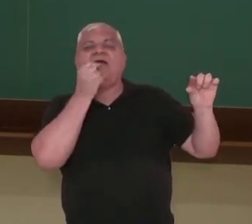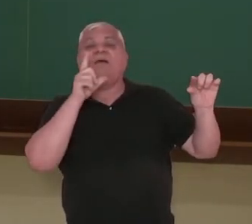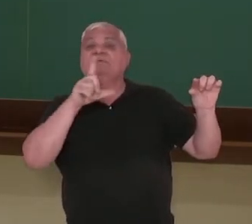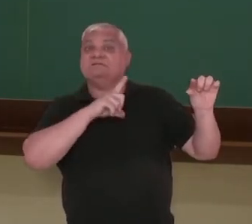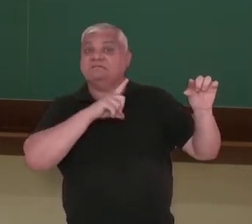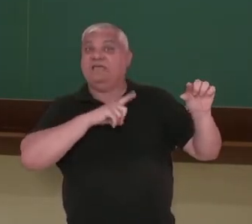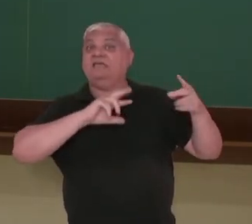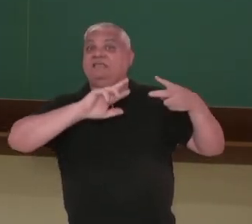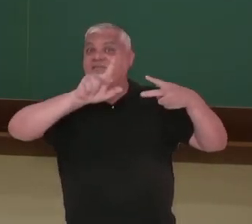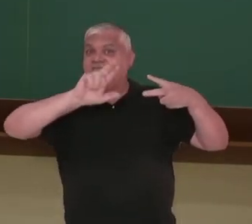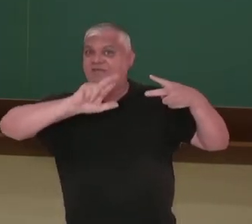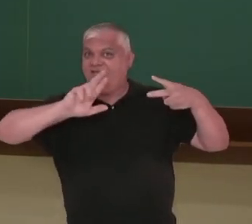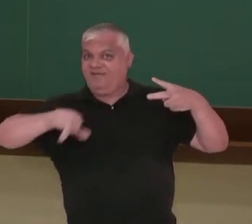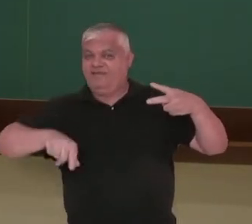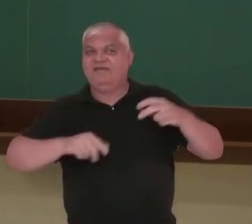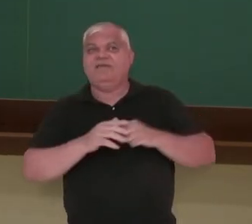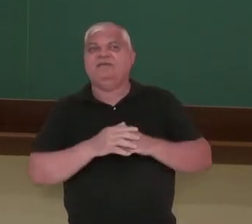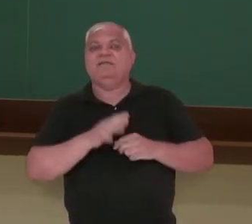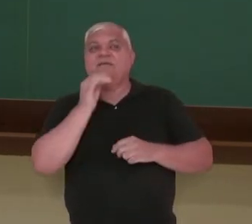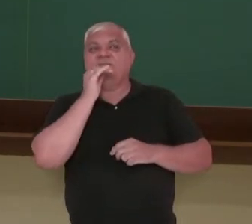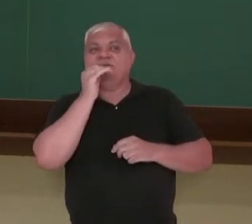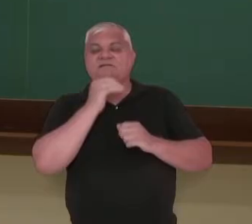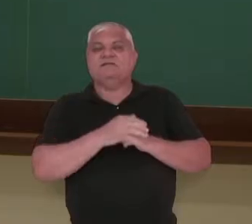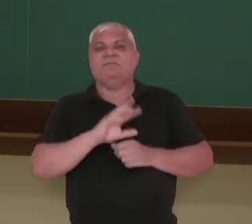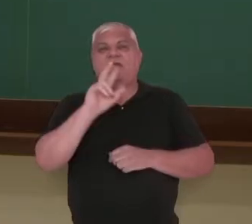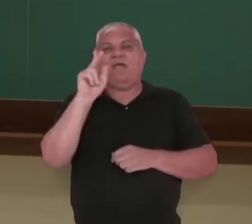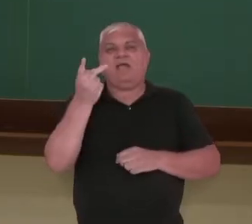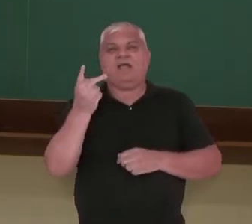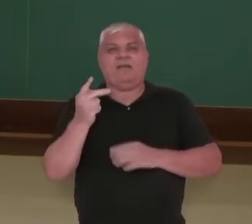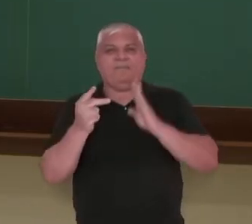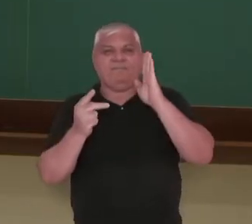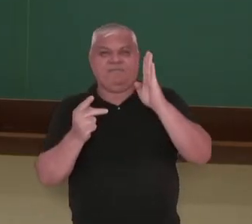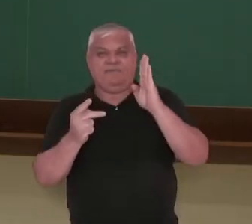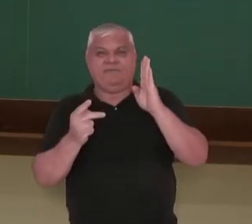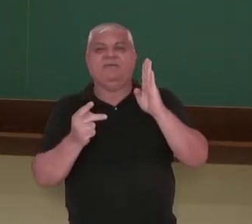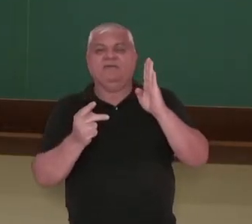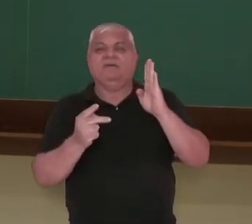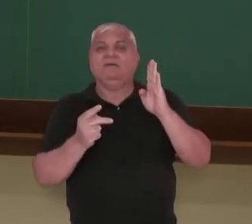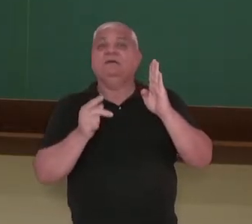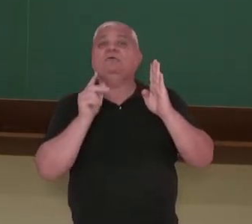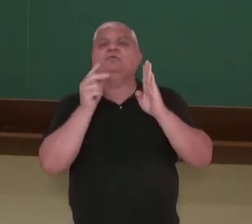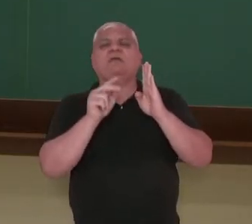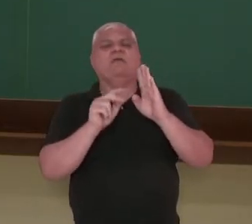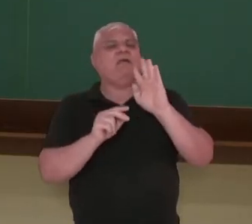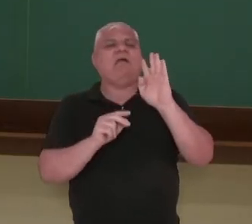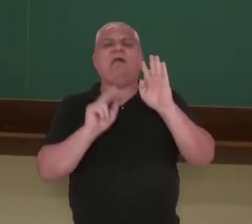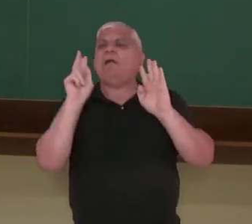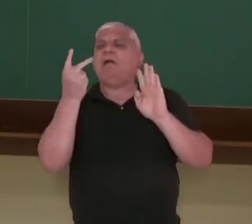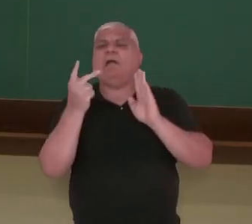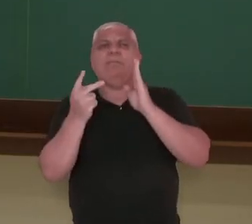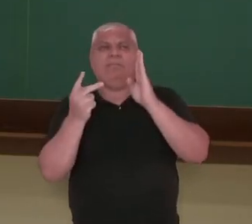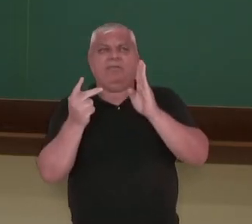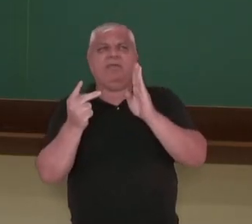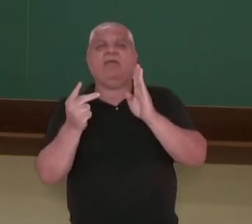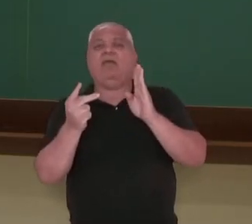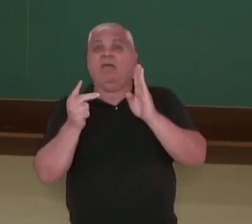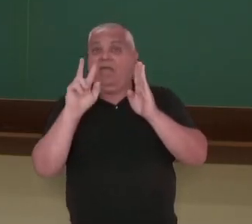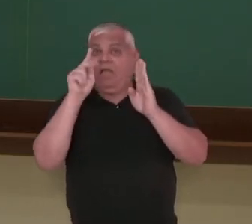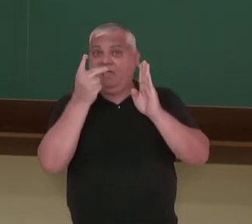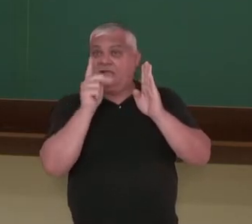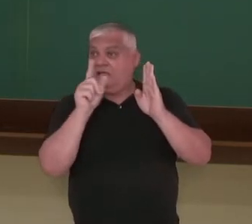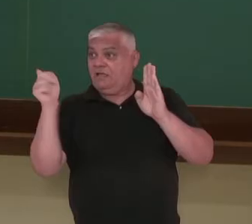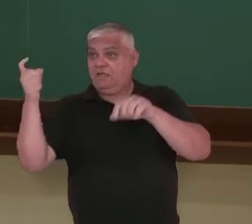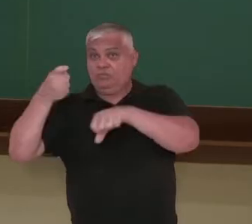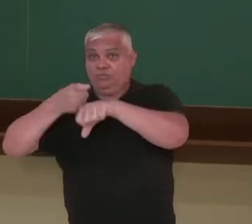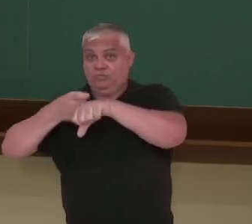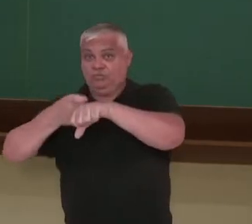uma diferenciação. O lápis graduado é um grafite com diferentes durezas, utilizando a nomenclatura HB com número isolado. Os lápis H são grafites mais duros e os